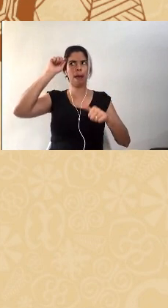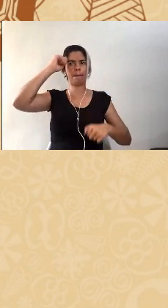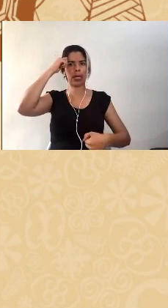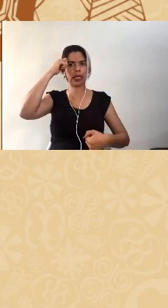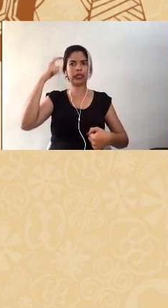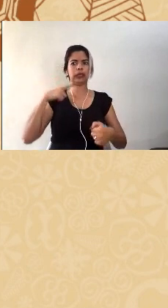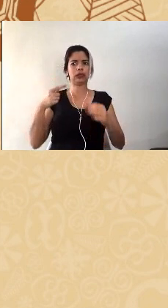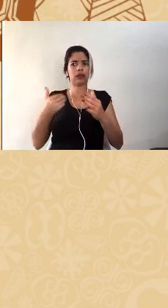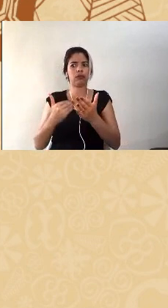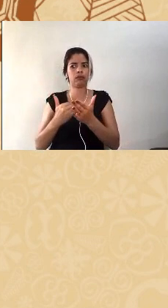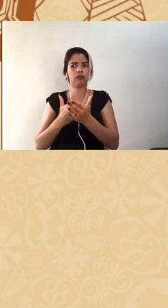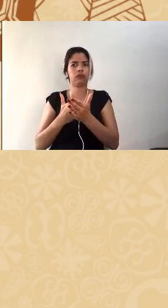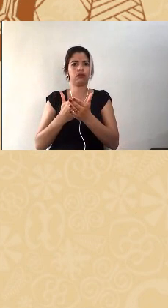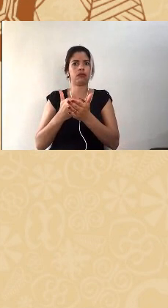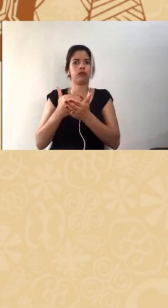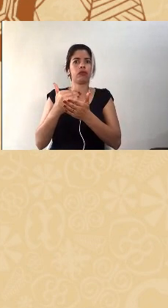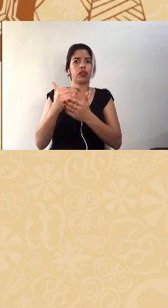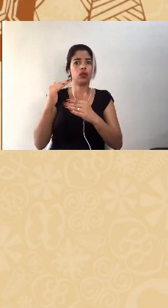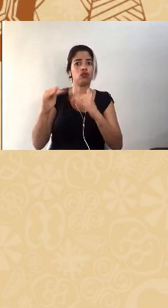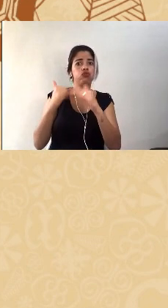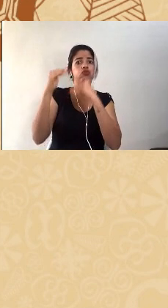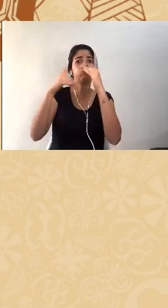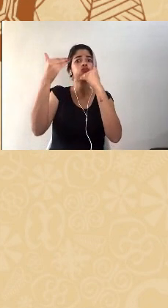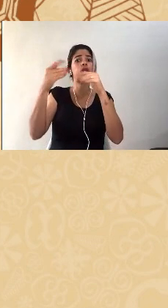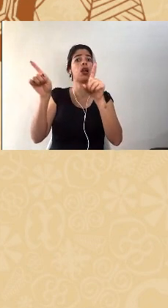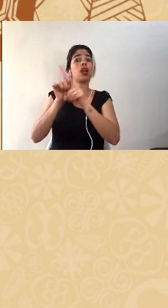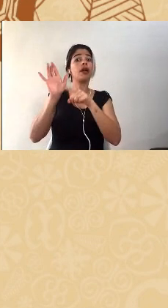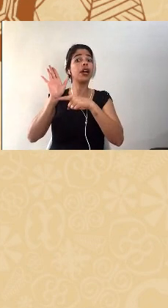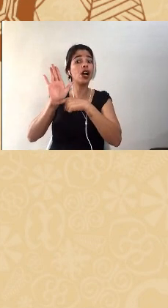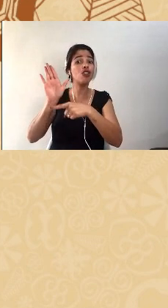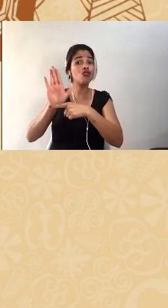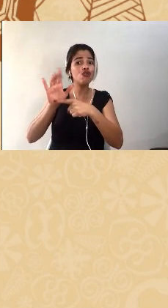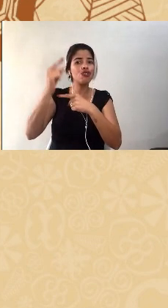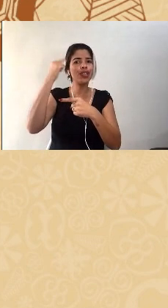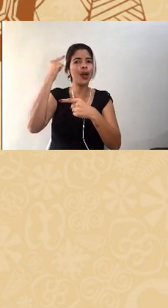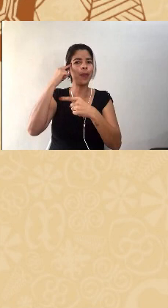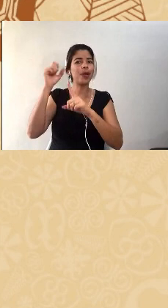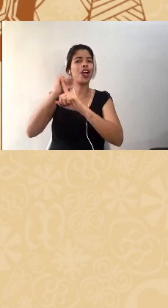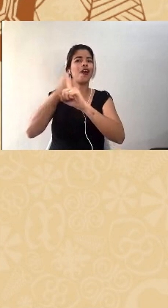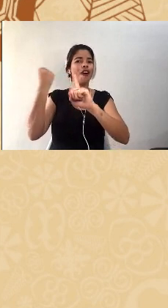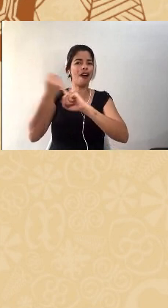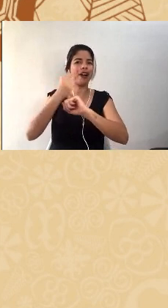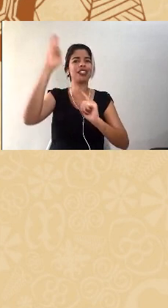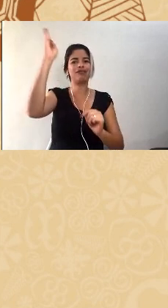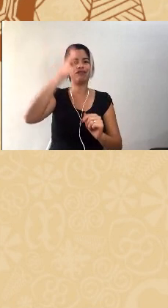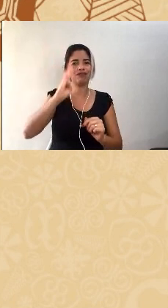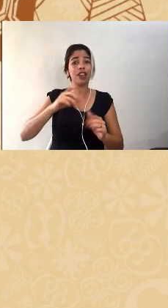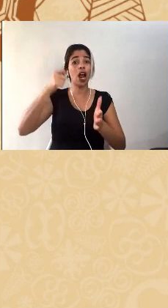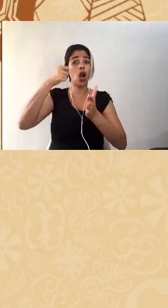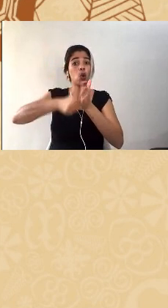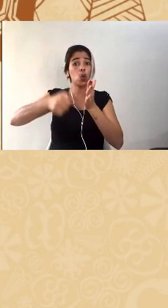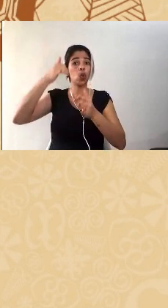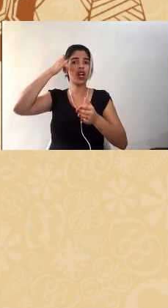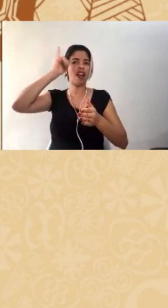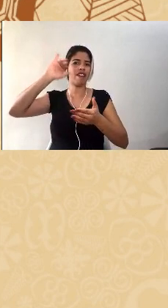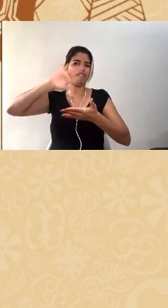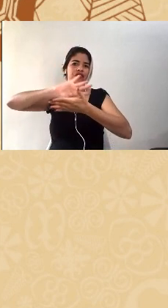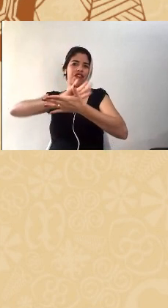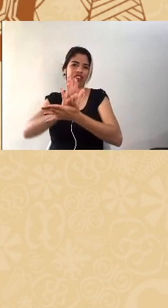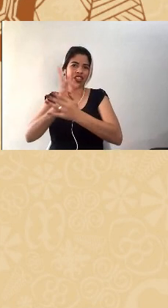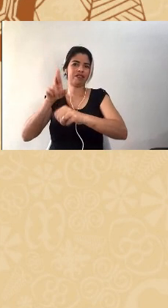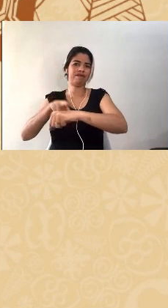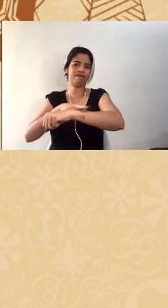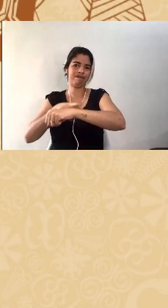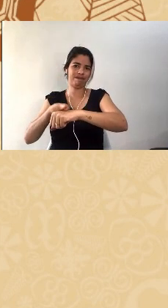emergir e vai trazer uma série de contribuições para o pensamento social brasileiro, para a luta antirracista no país, que também não pode